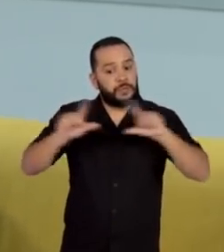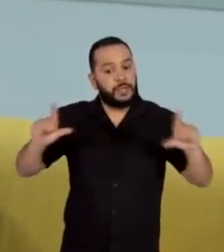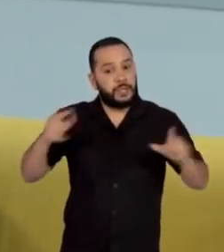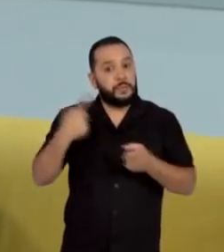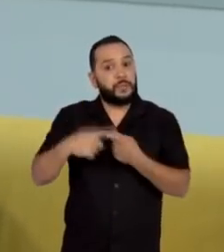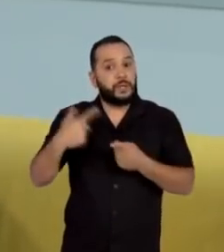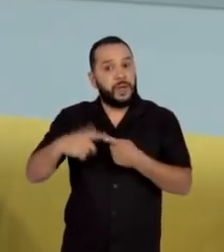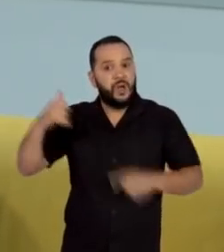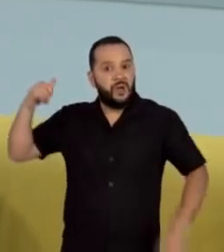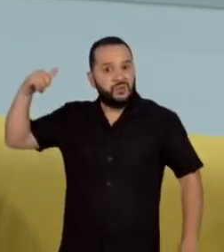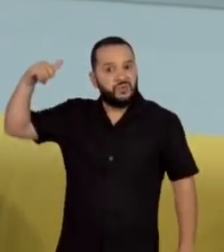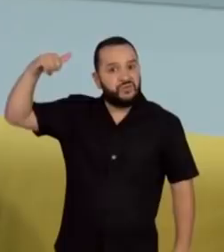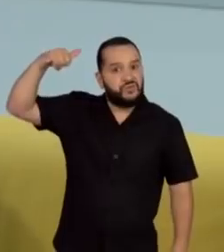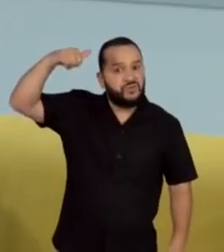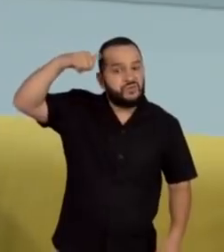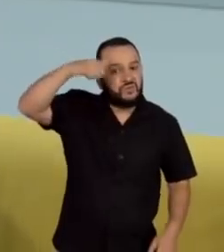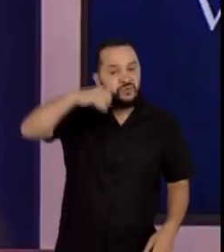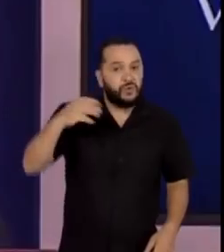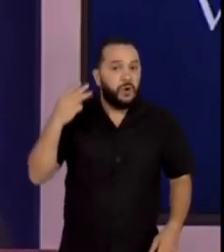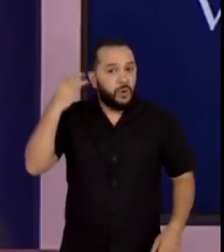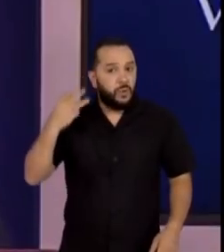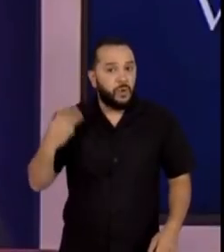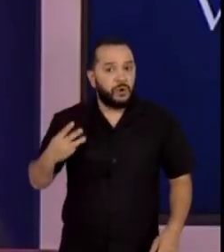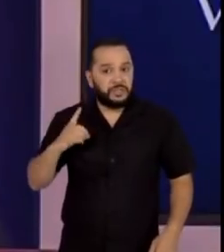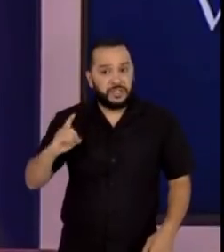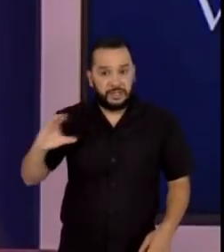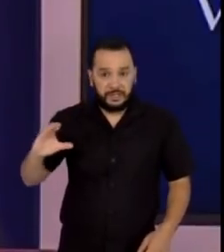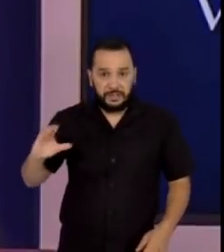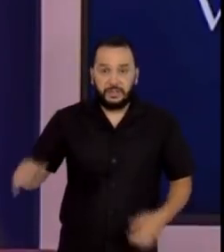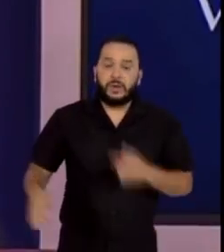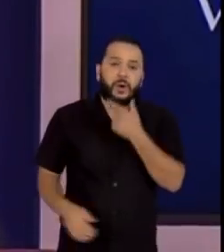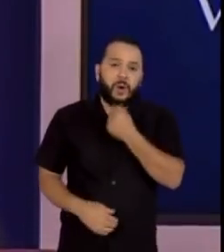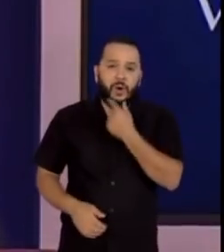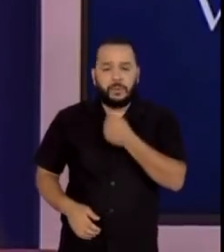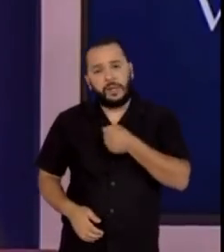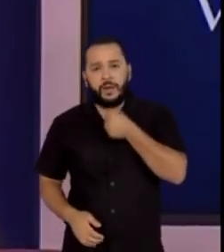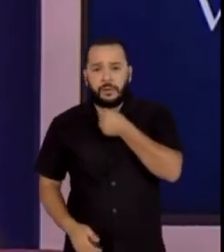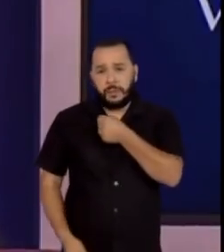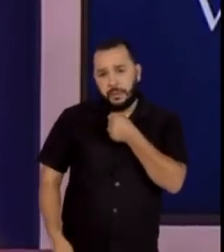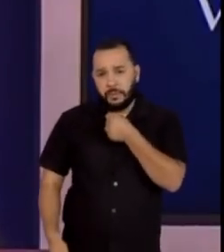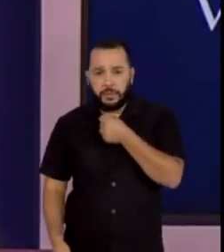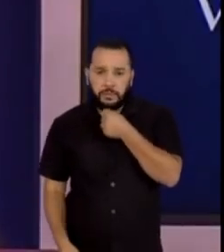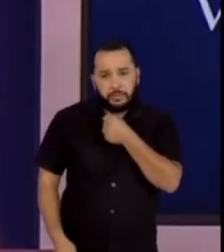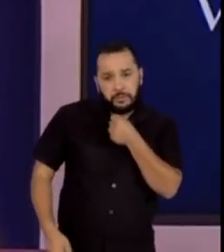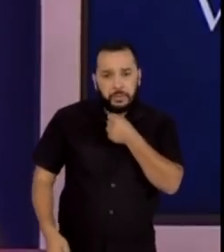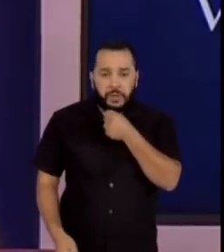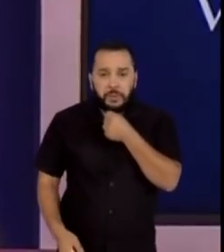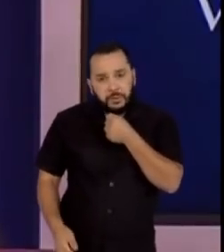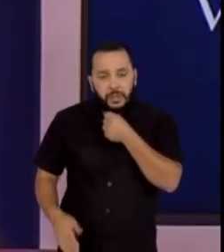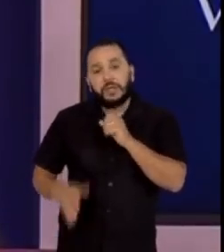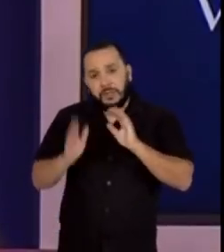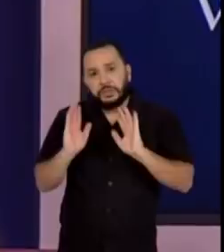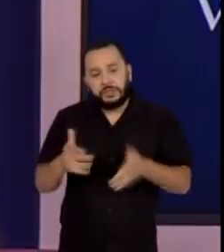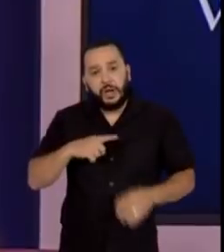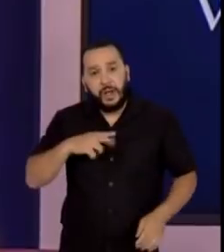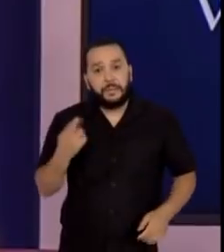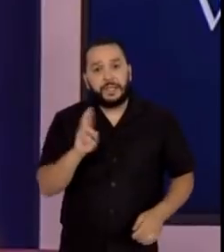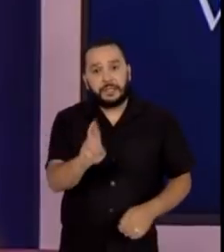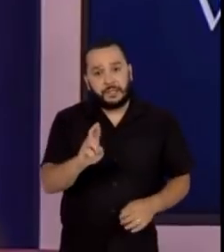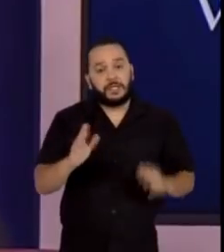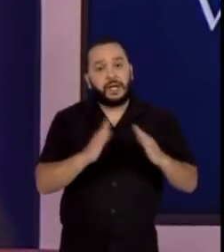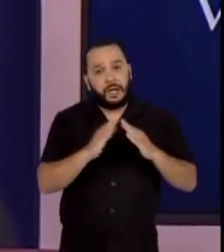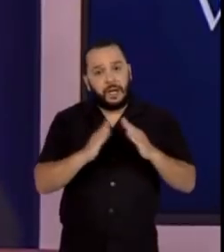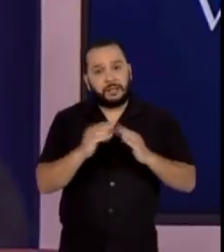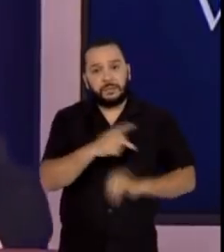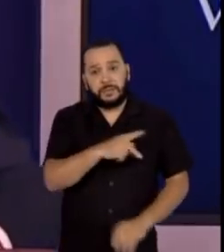invadir o espaço aéreo de Washington. Os jornalistas estavam no meio de uma coletiva de imprensa com o porta-voz da Casa Branca,